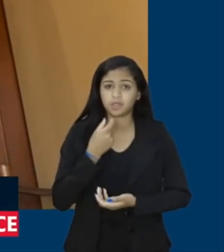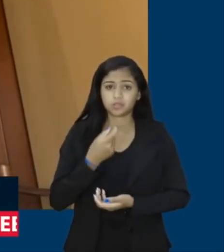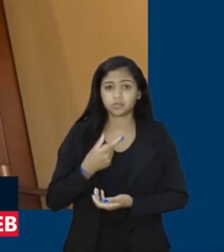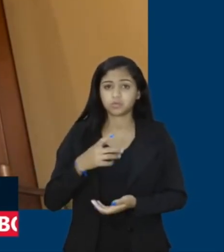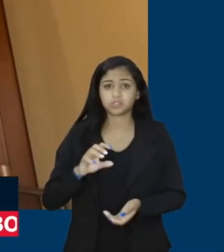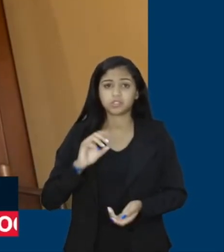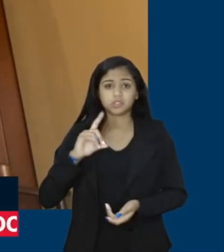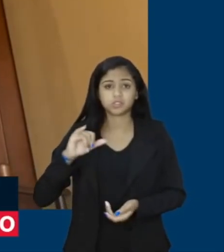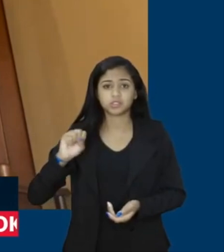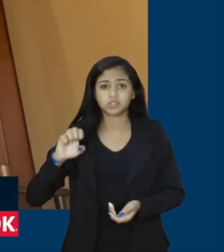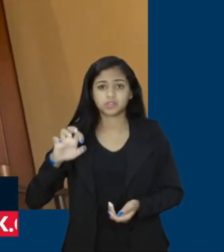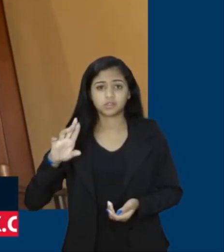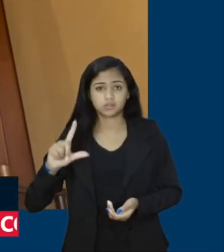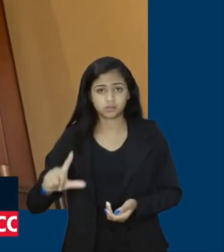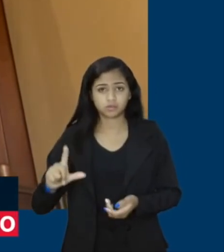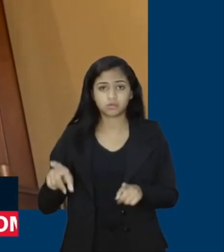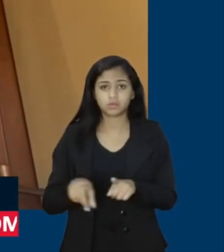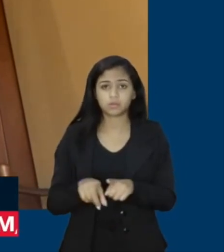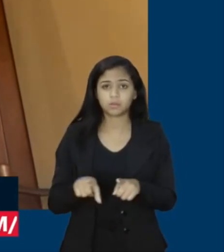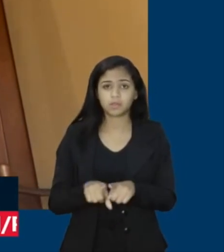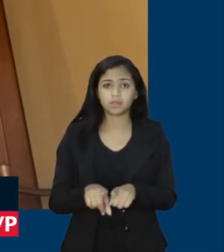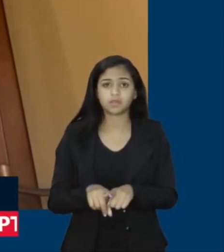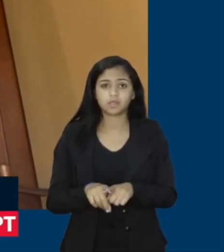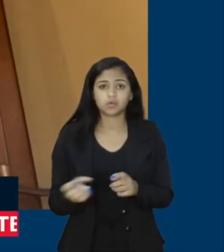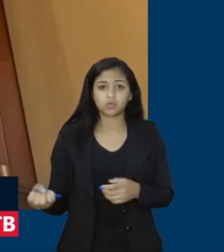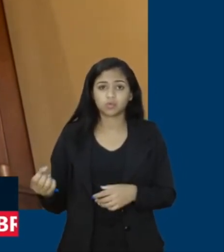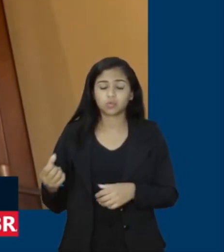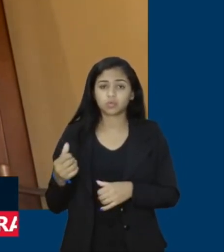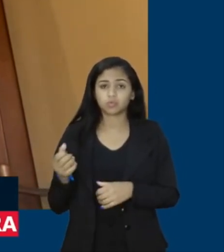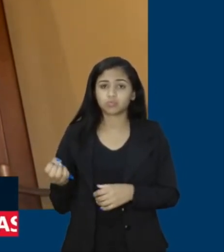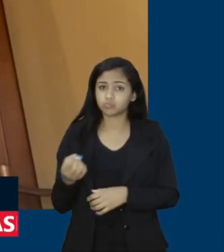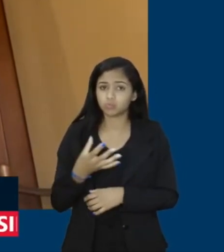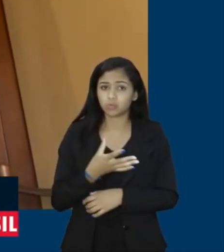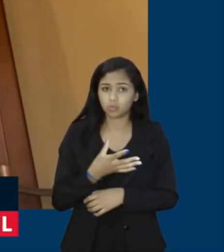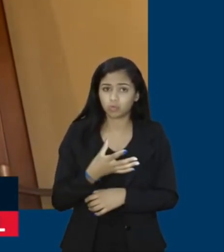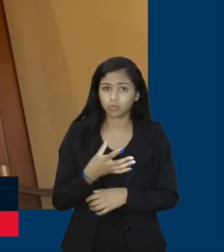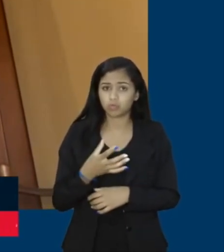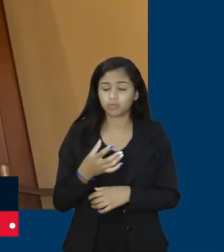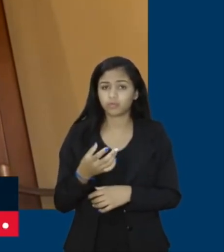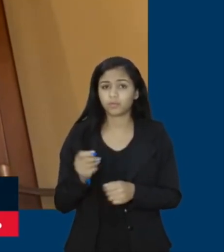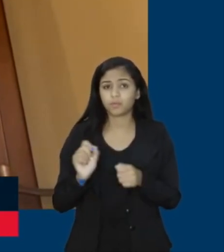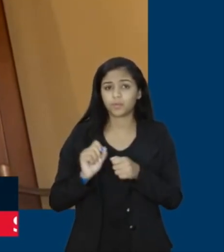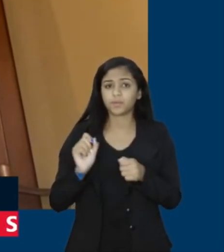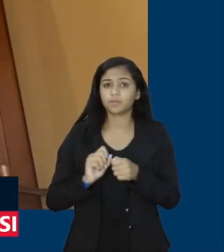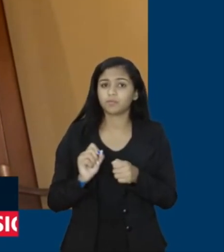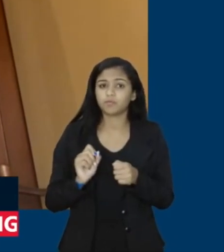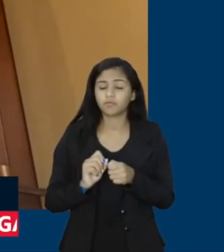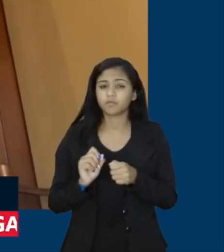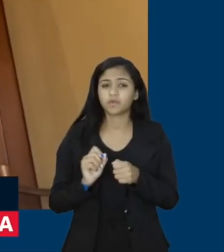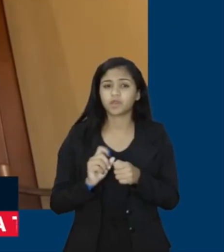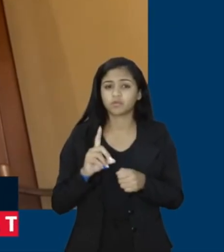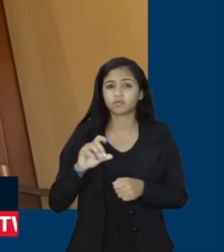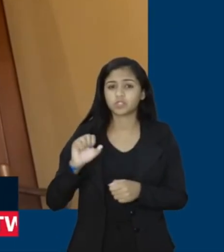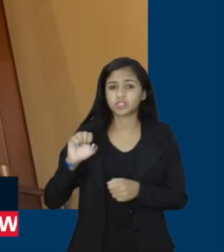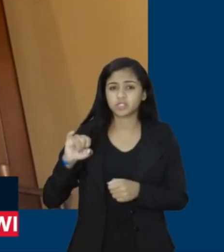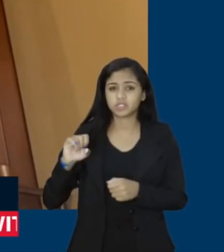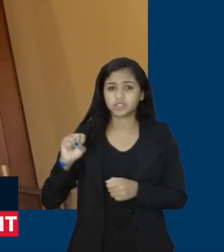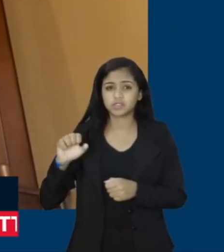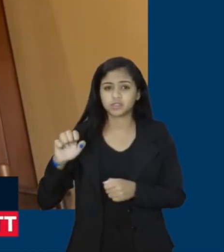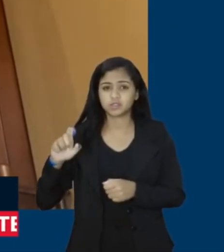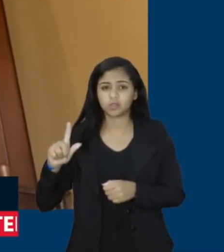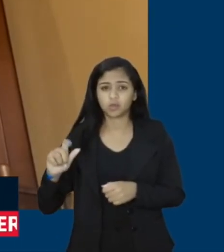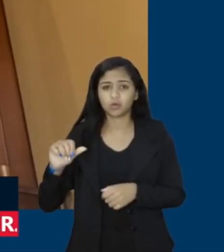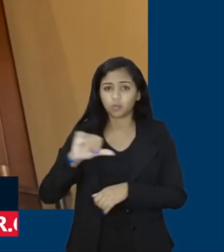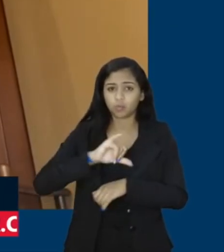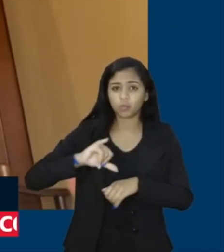diesel, inclusive com componente renovável, com diesel feito de óleo vegetal.